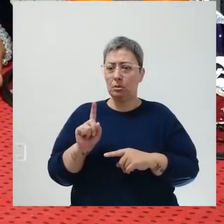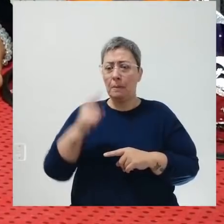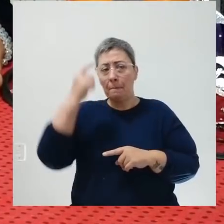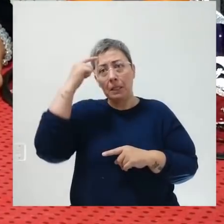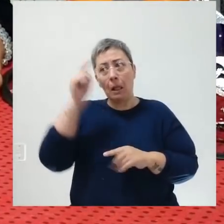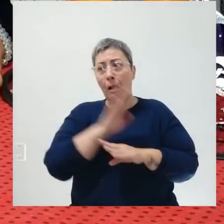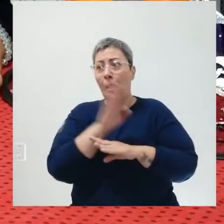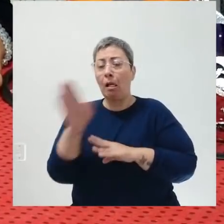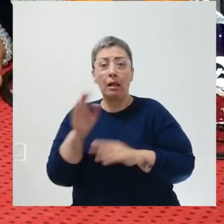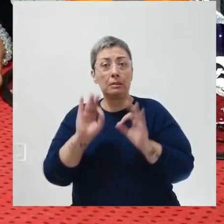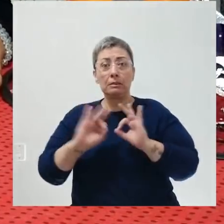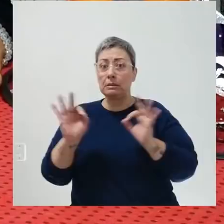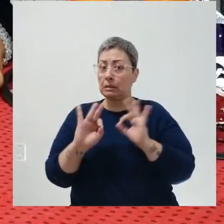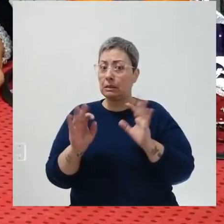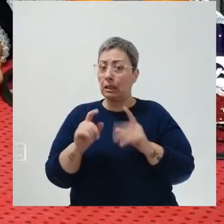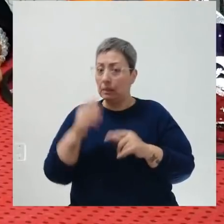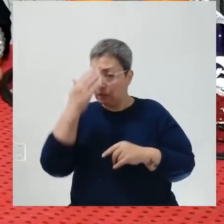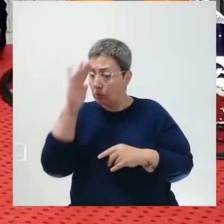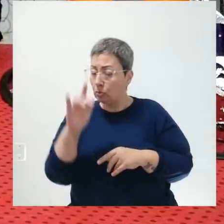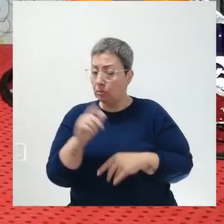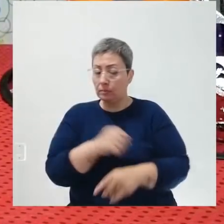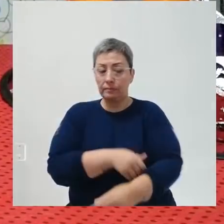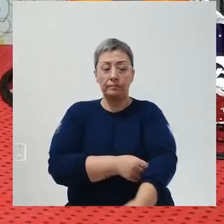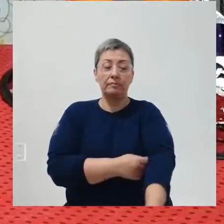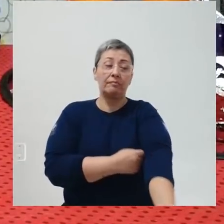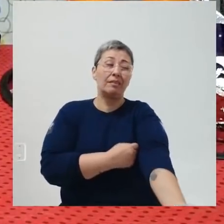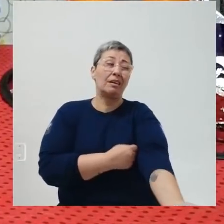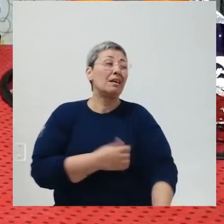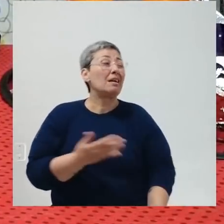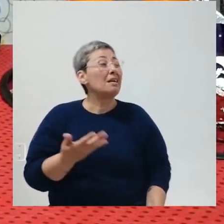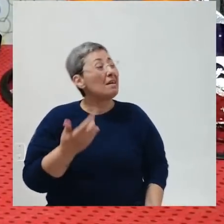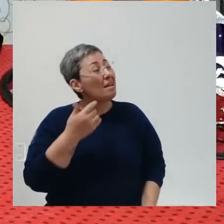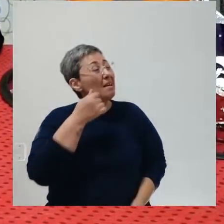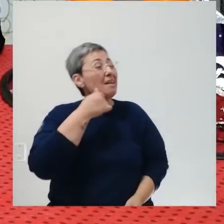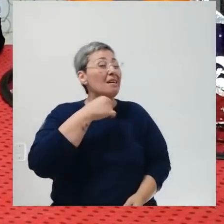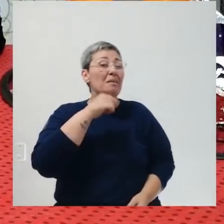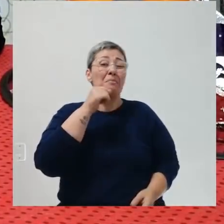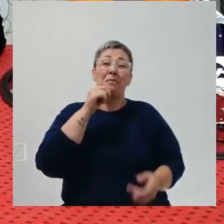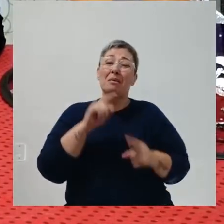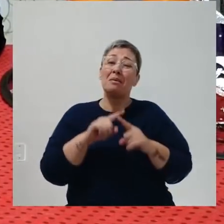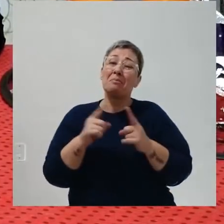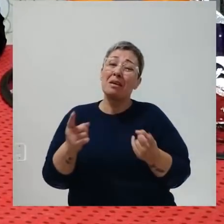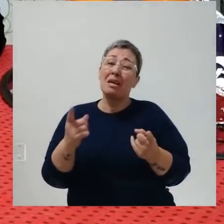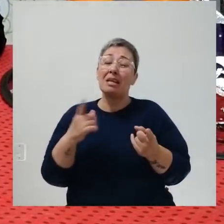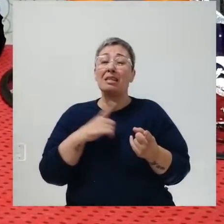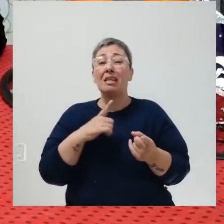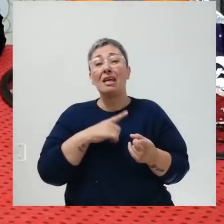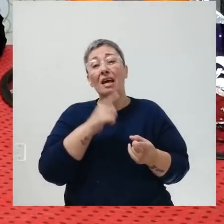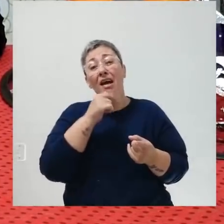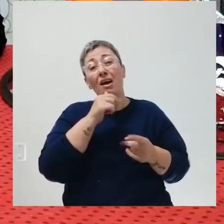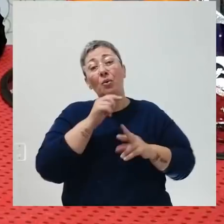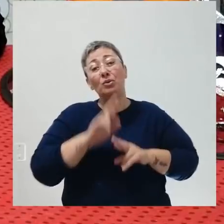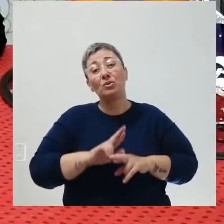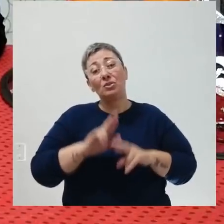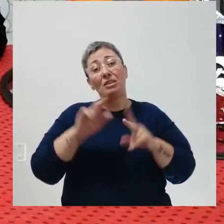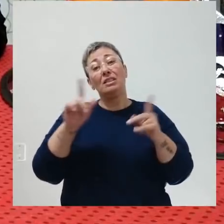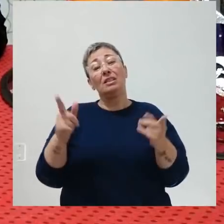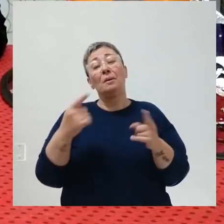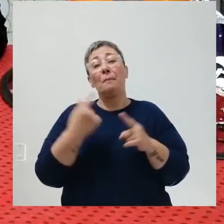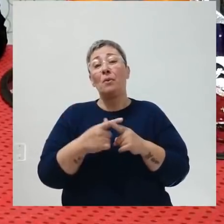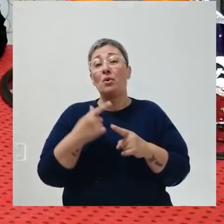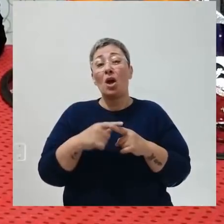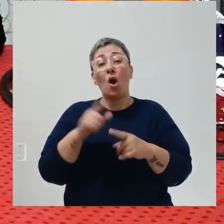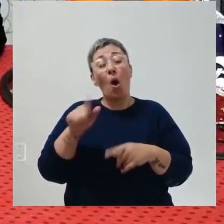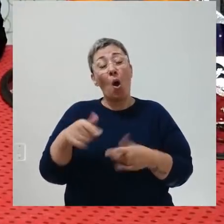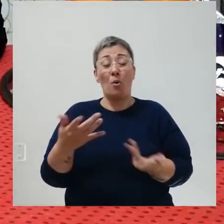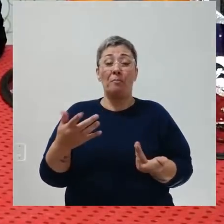pensar em ir tomar a água de lá, entendeu? Ah, mamãe, mas deve ser uma água diferente. Porque